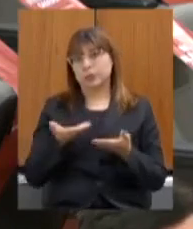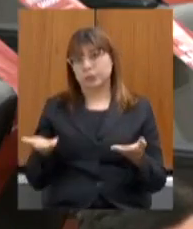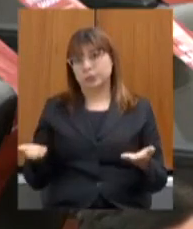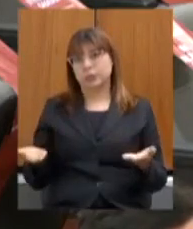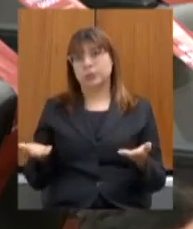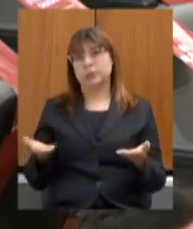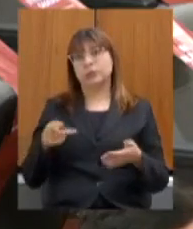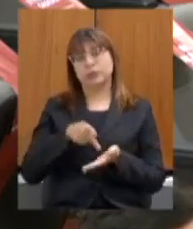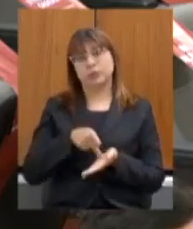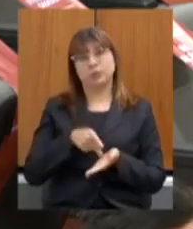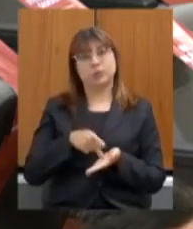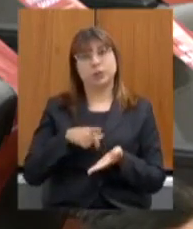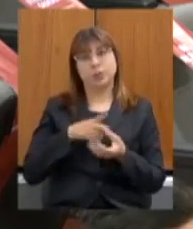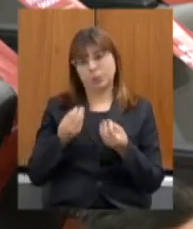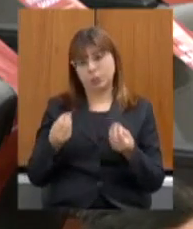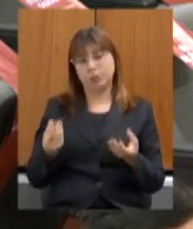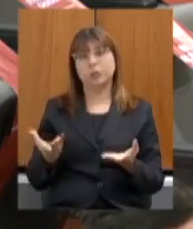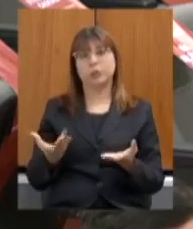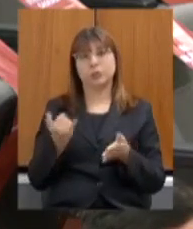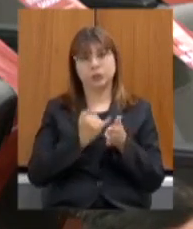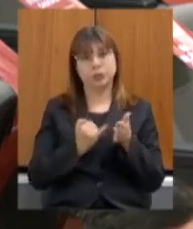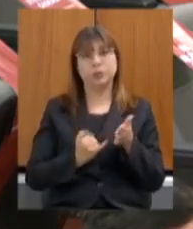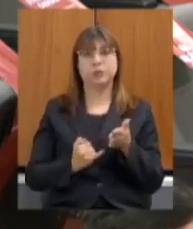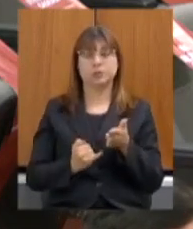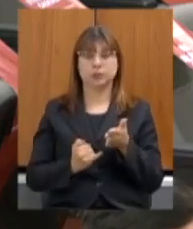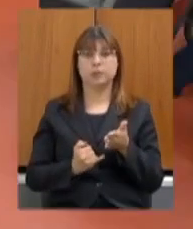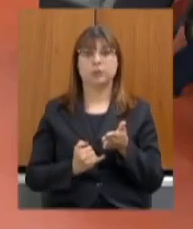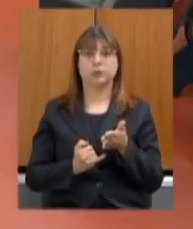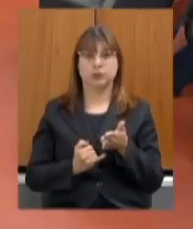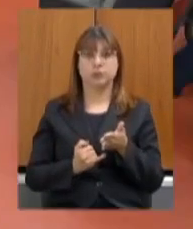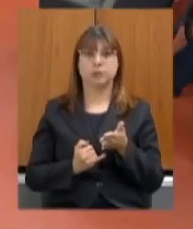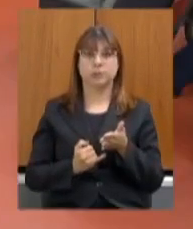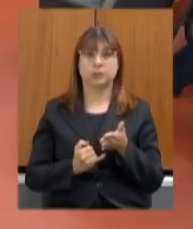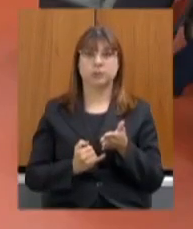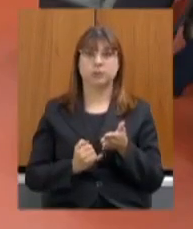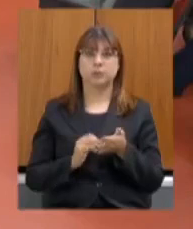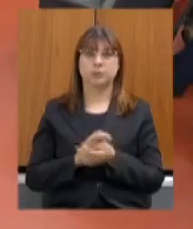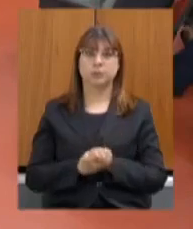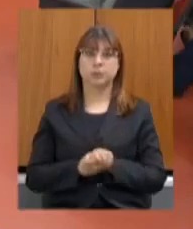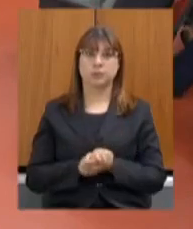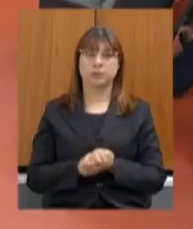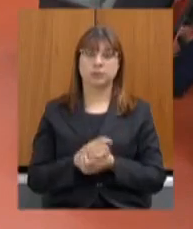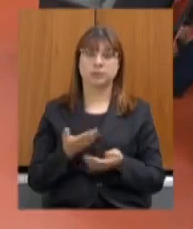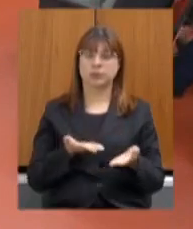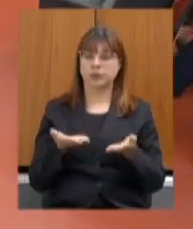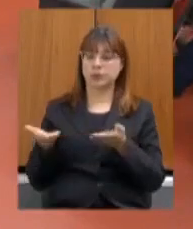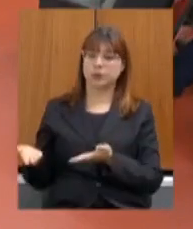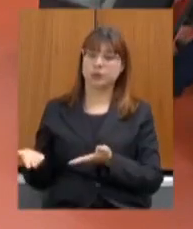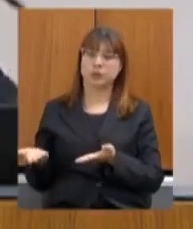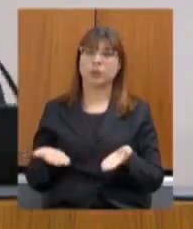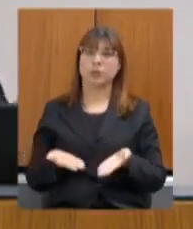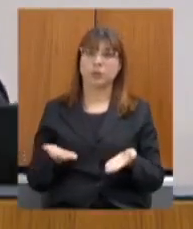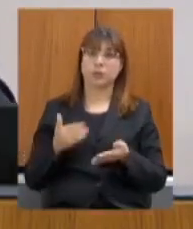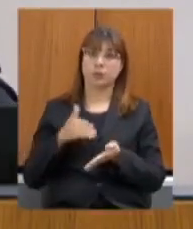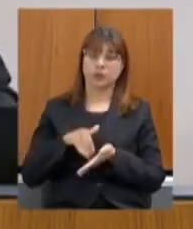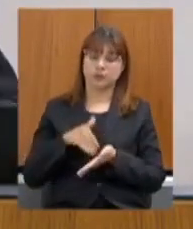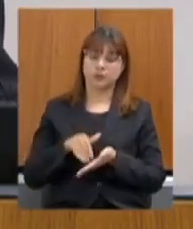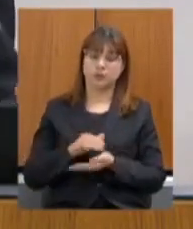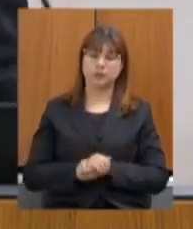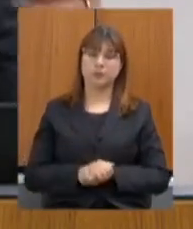que realmente tem muitos colegas inscritos. Sem problema, deputado. Eu passo a fala agora ao secretário.